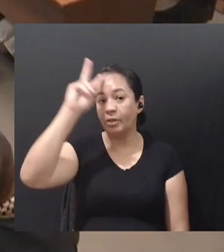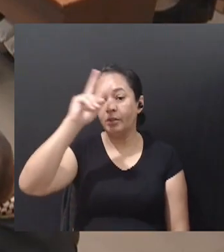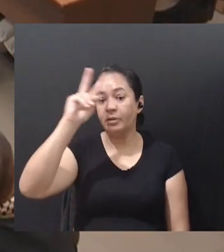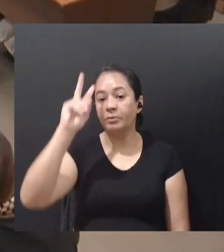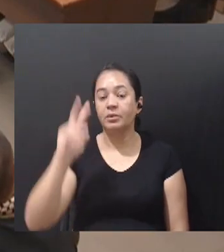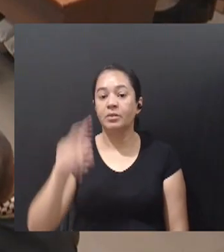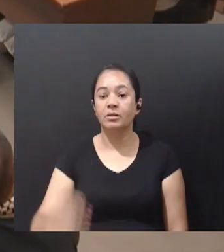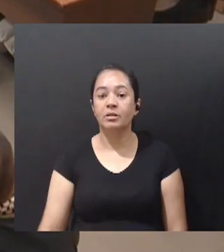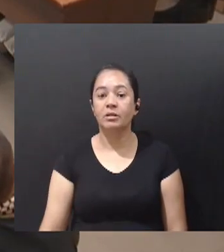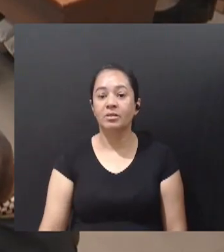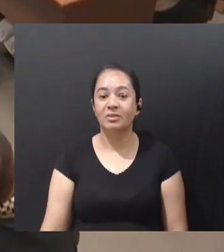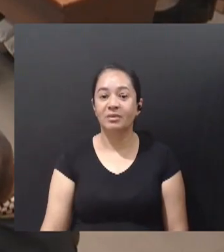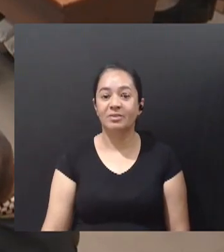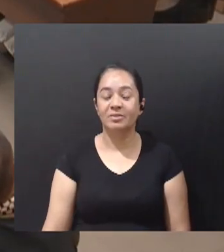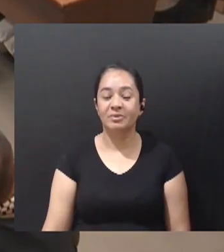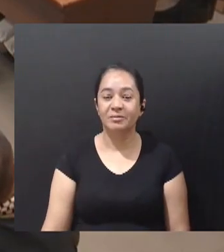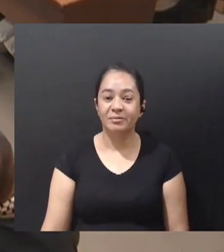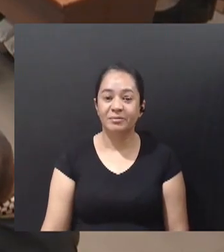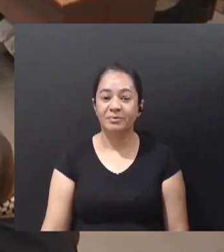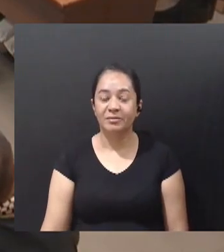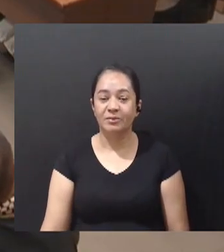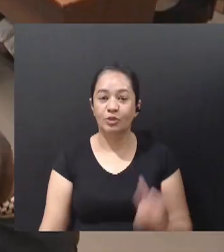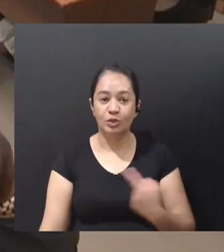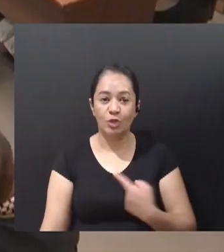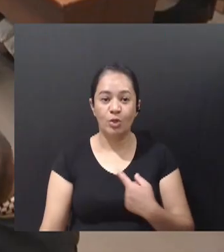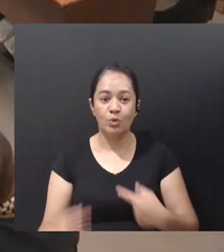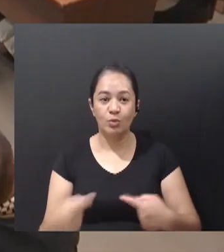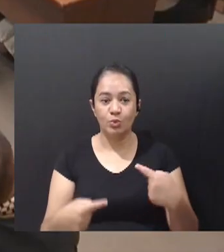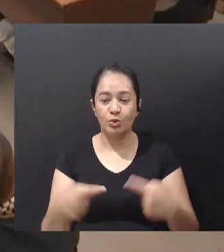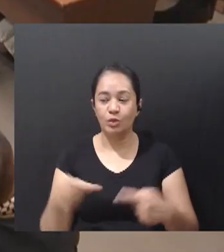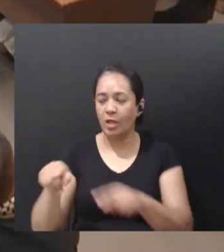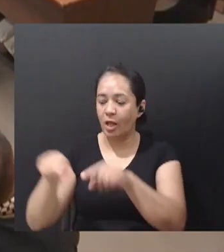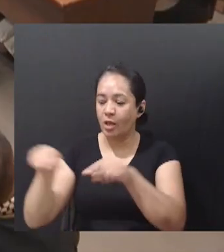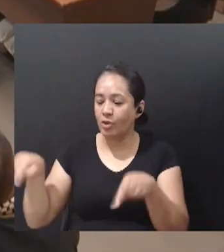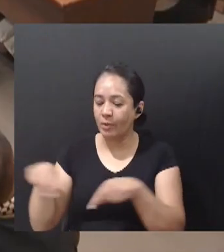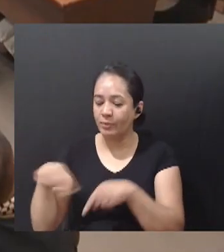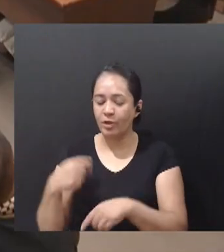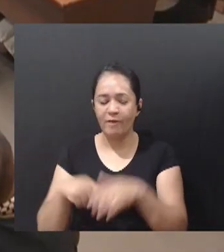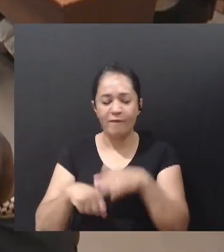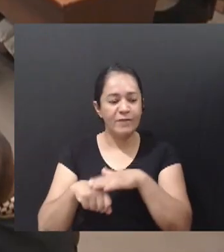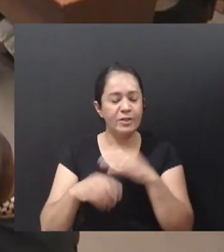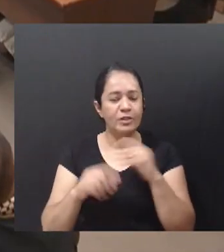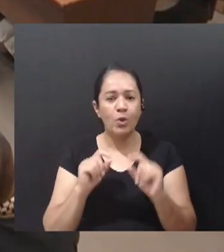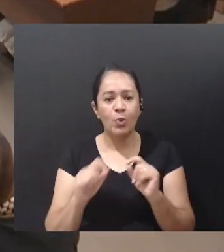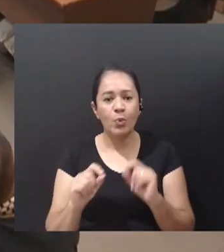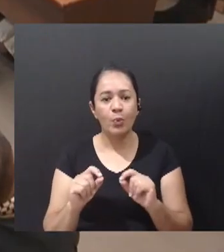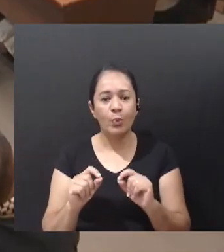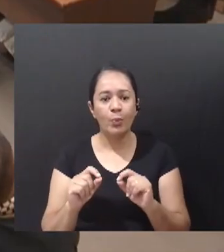evento bem rapidinho. Quando a gente estava discutindo no gabinete o que a gente ia fazer, né? A gente estava